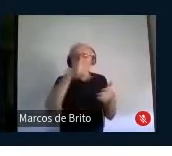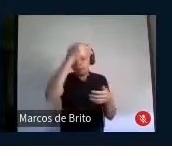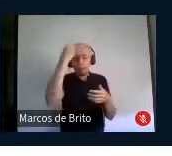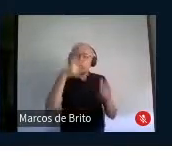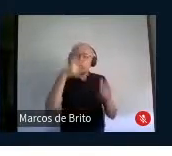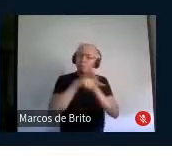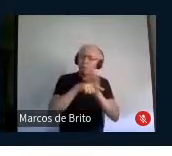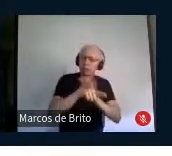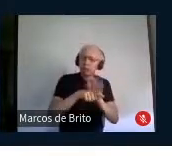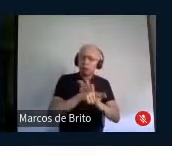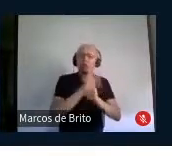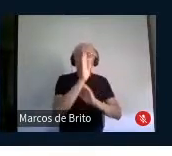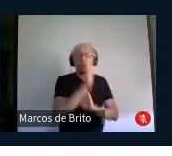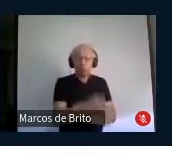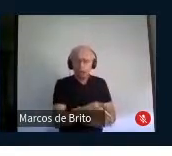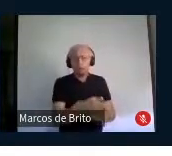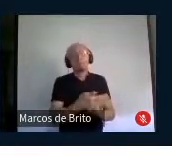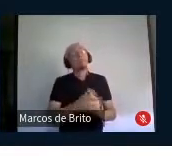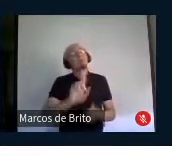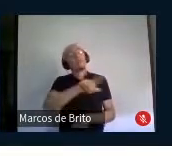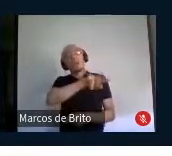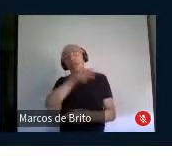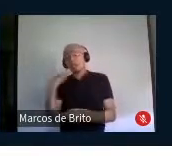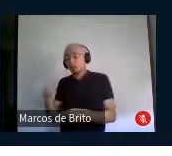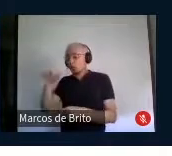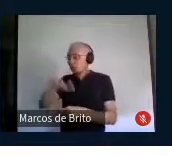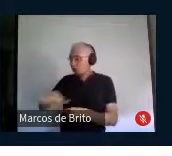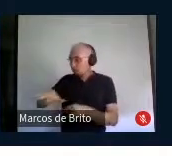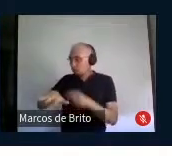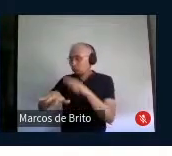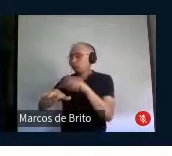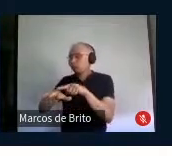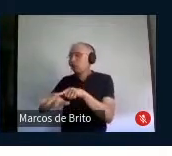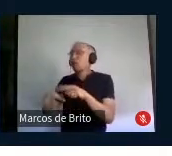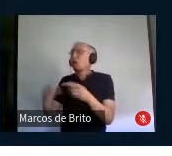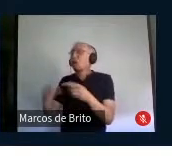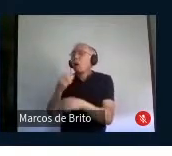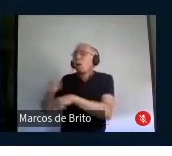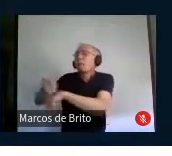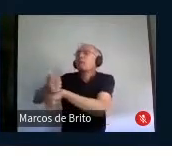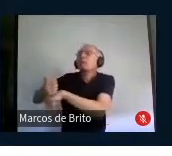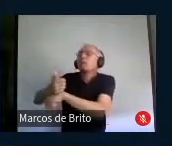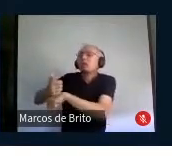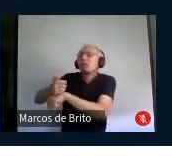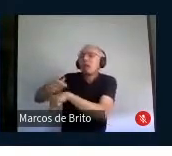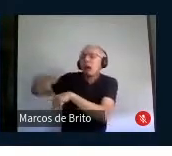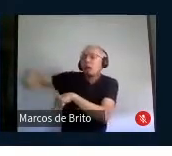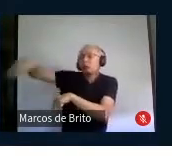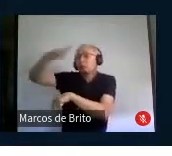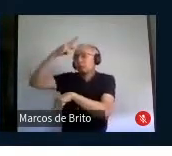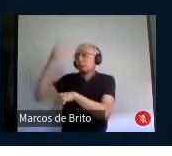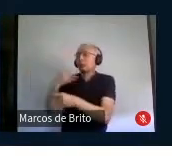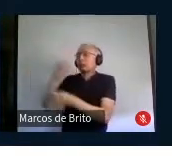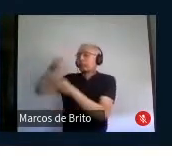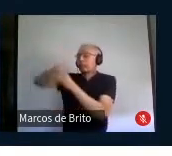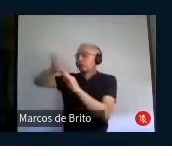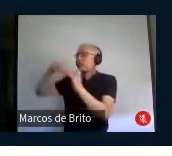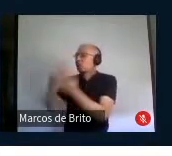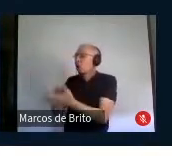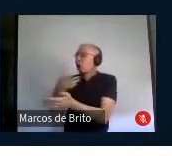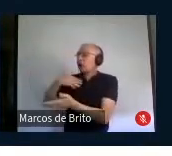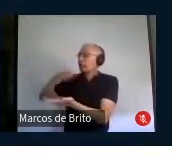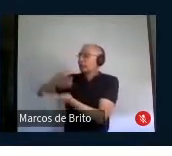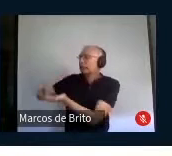autores. E a segunda parte a gente discute sobre o profissional intérprete educacional de língua de sinais a partir